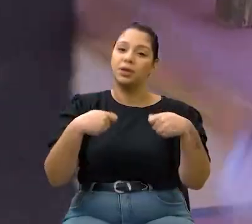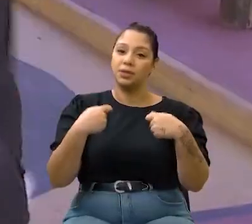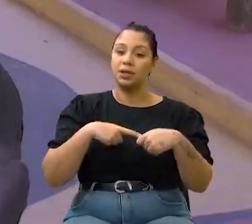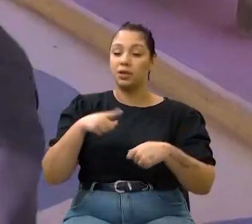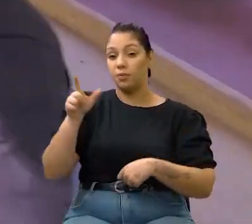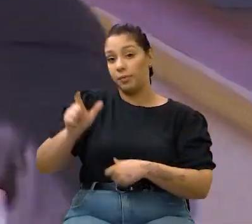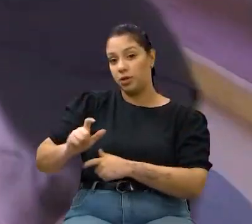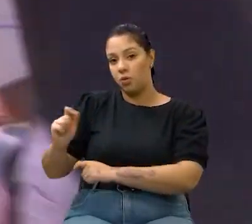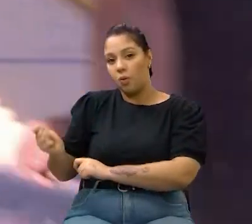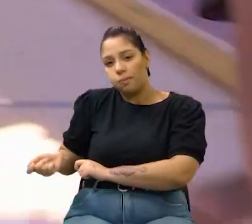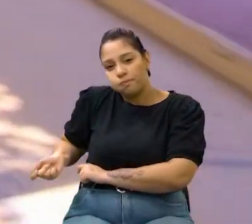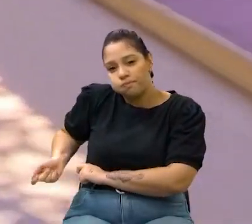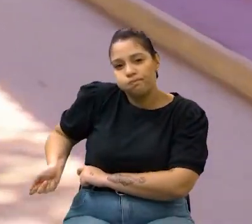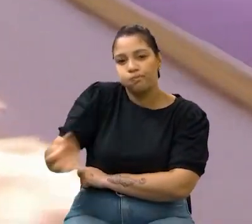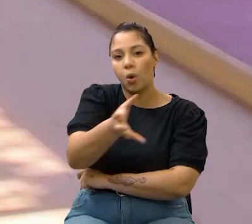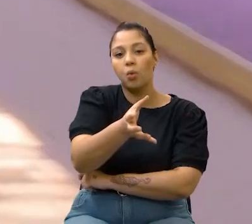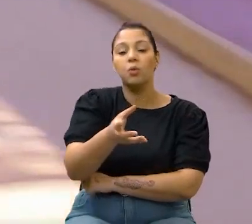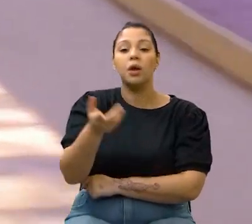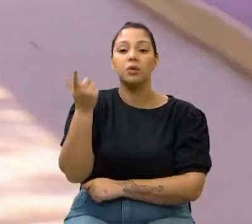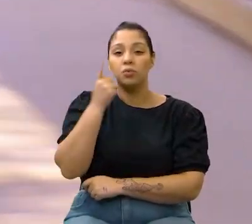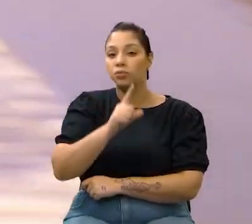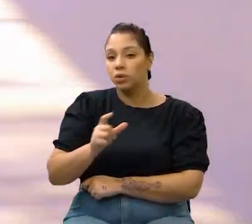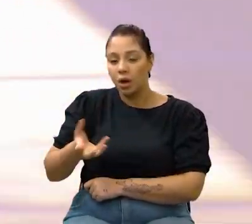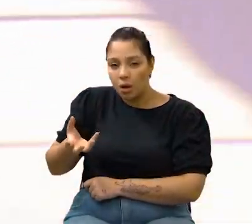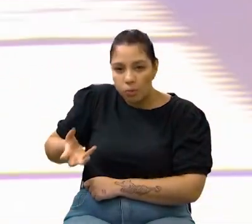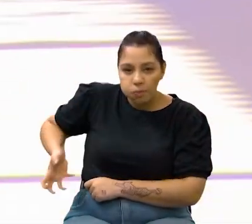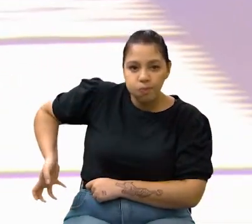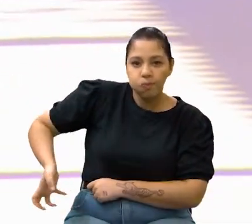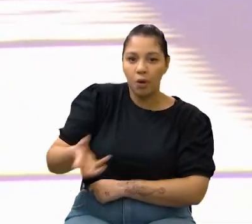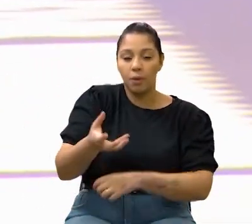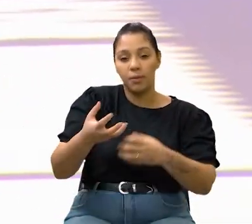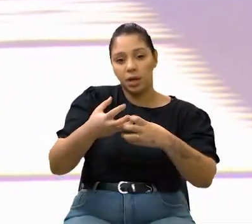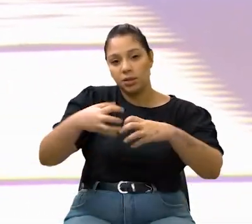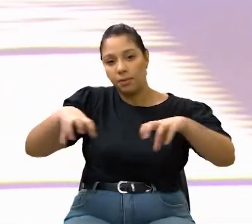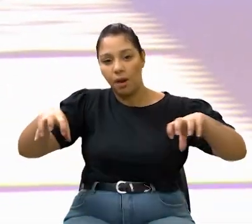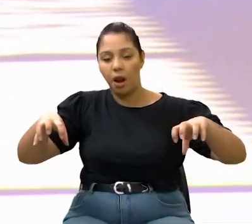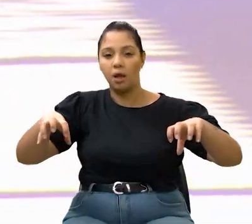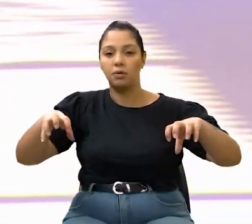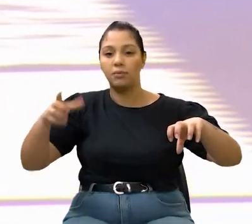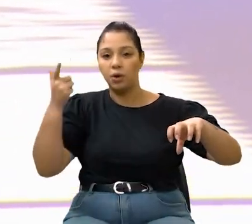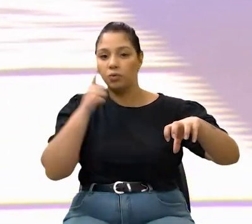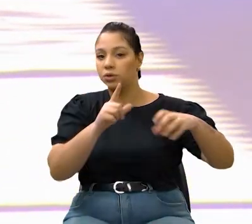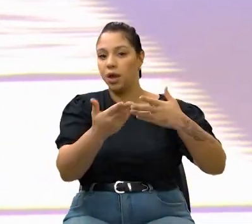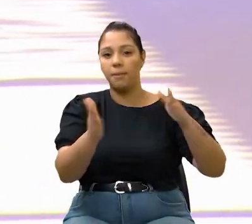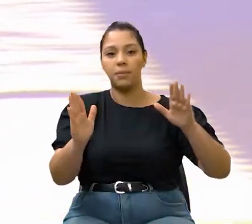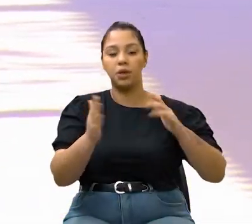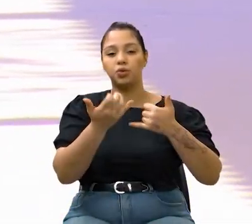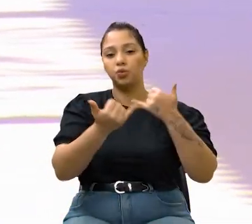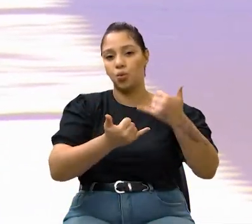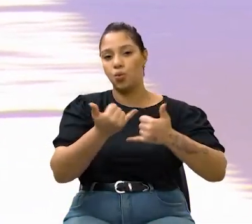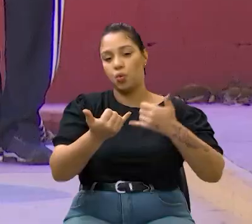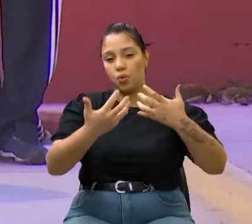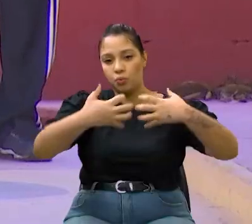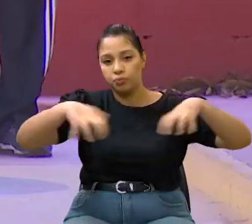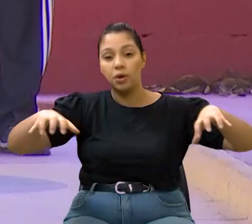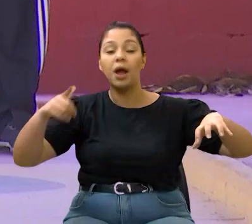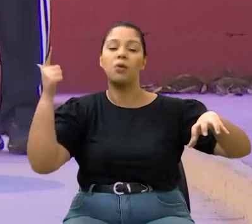aí tem que ter um atirador. O atirador, ele vai atirar para separar balim e bola, para abrir o jogo para